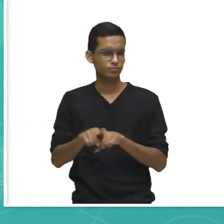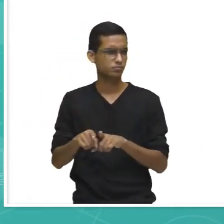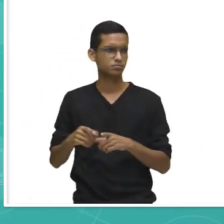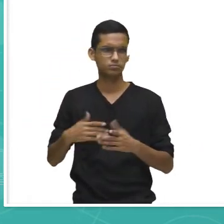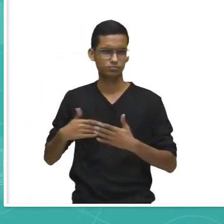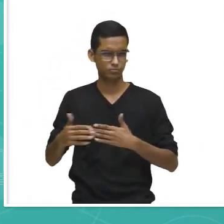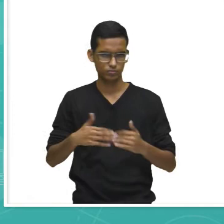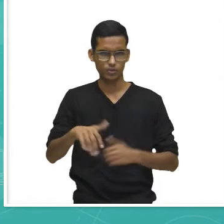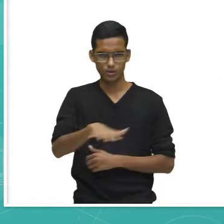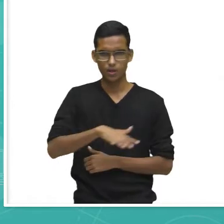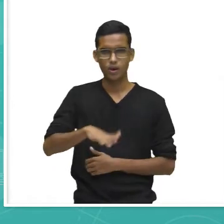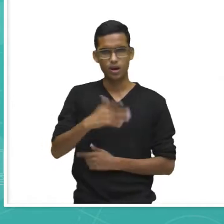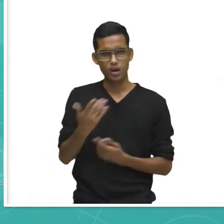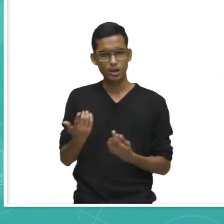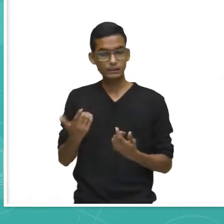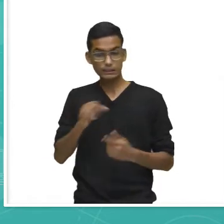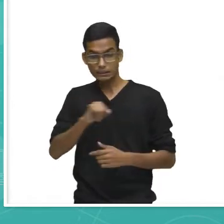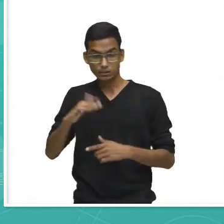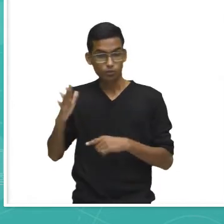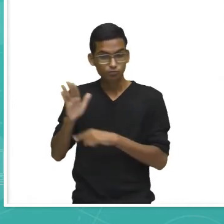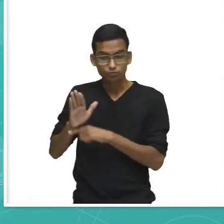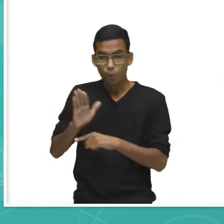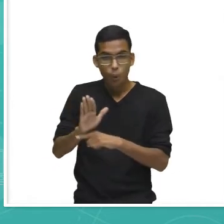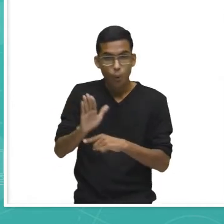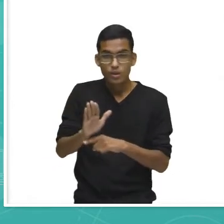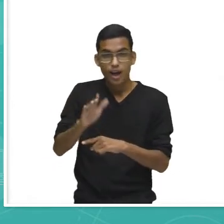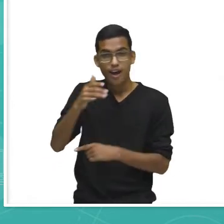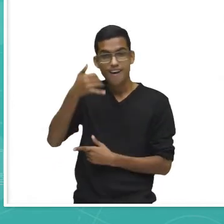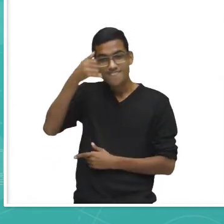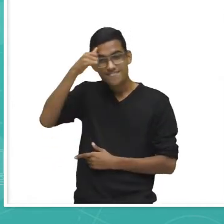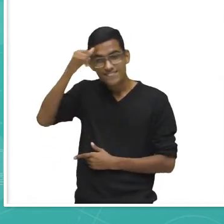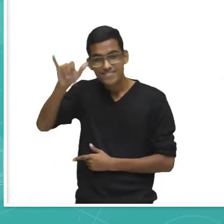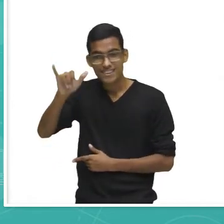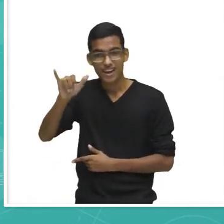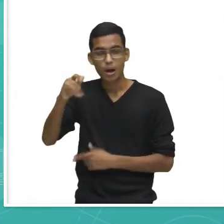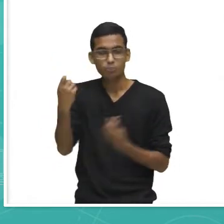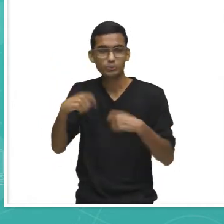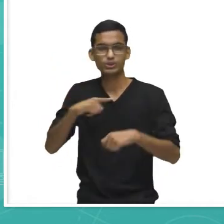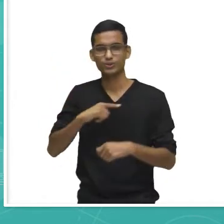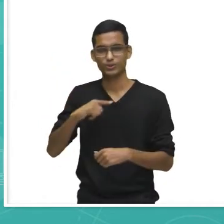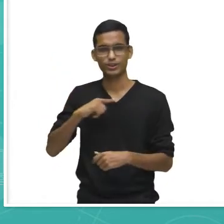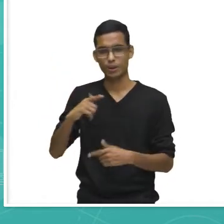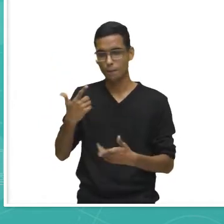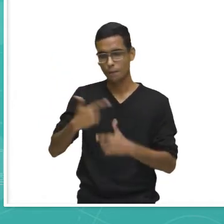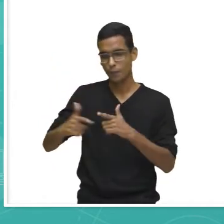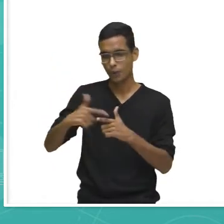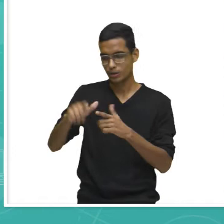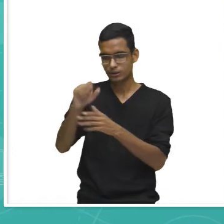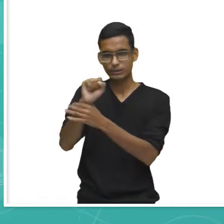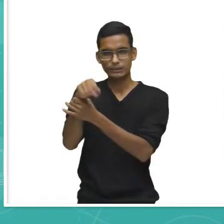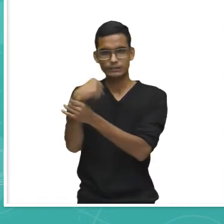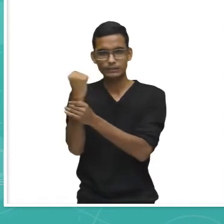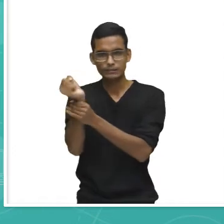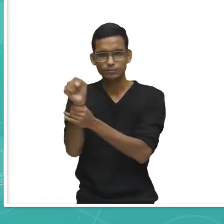eles não cuidarem, eles podem vir a ter algum problema no punho. Nós temos aí os estivadores, que se carregarem os pesos da